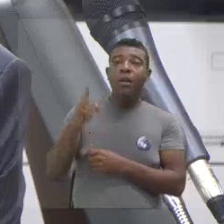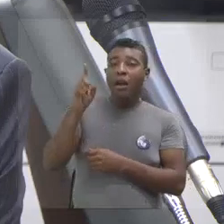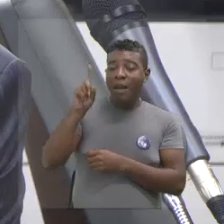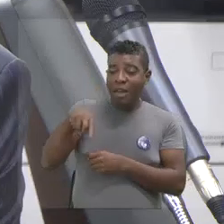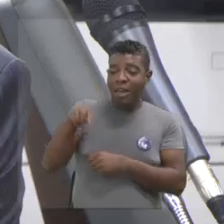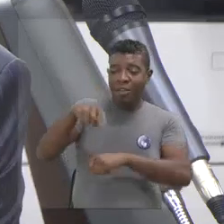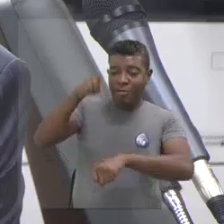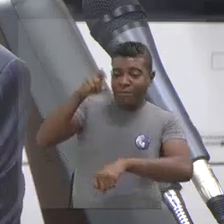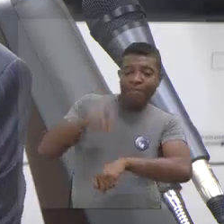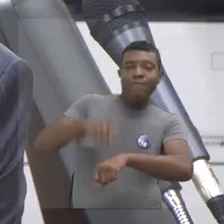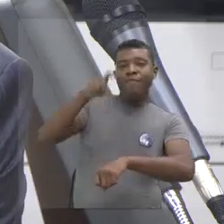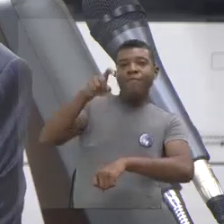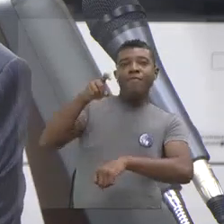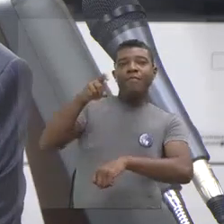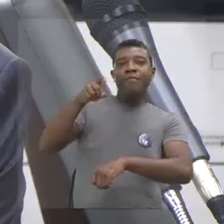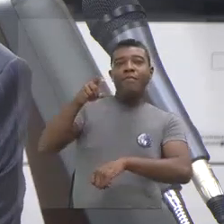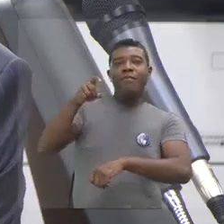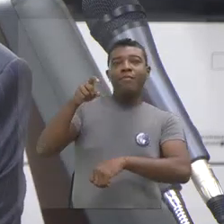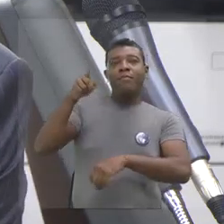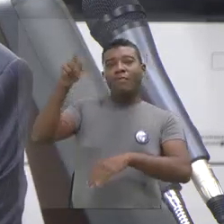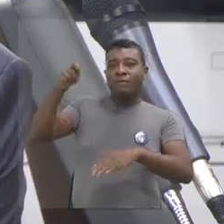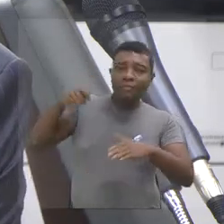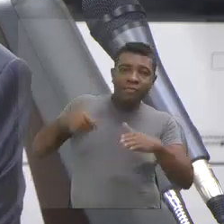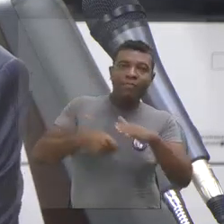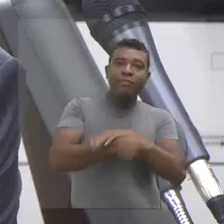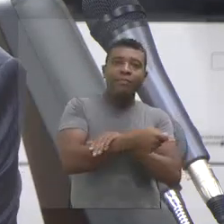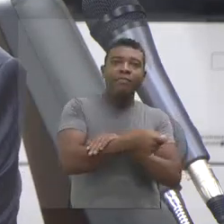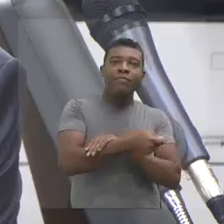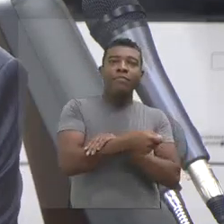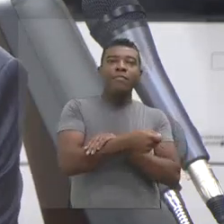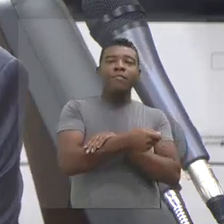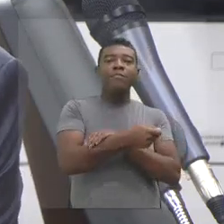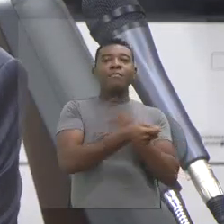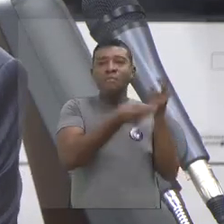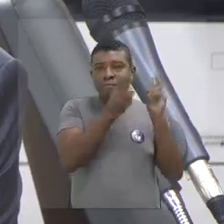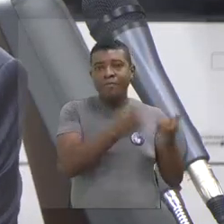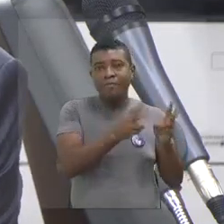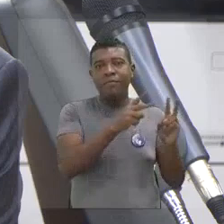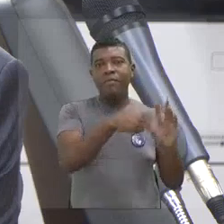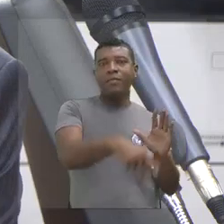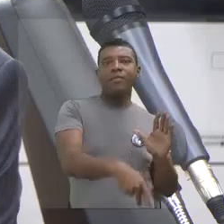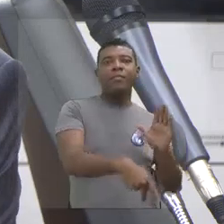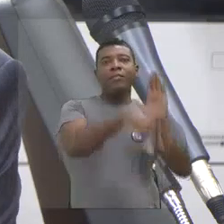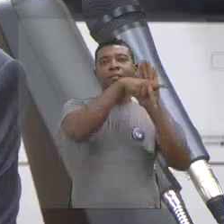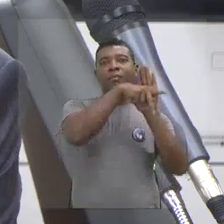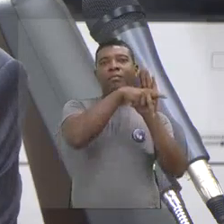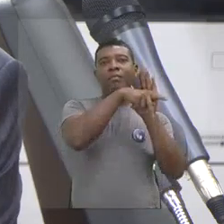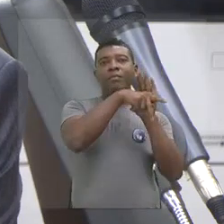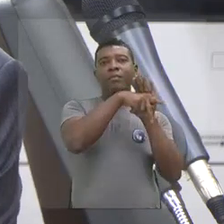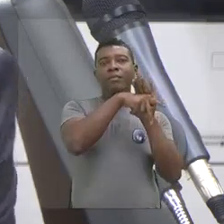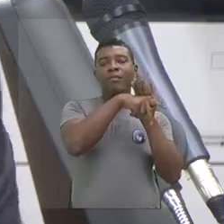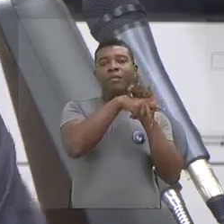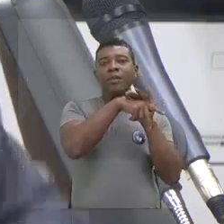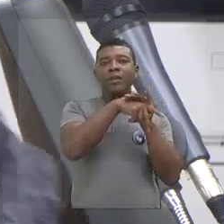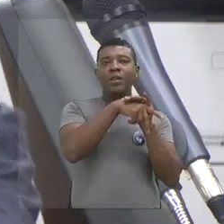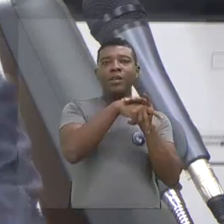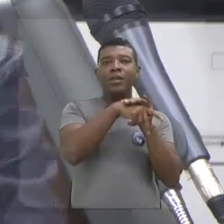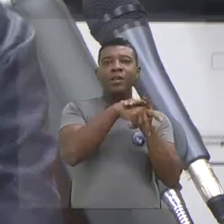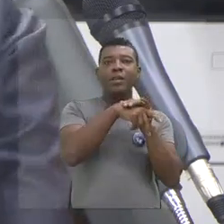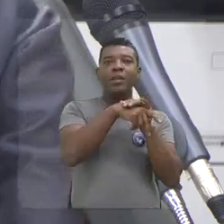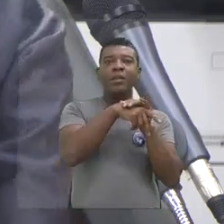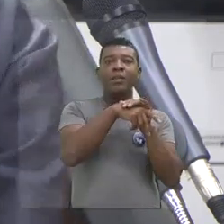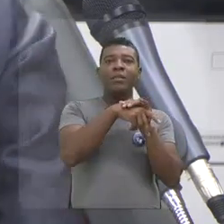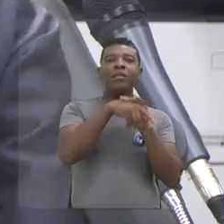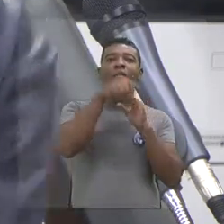imediatamente sendo aplicado na própria propriedade aonde houve aquela aquela